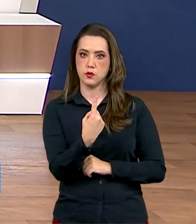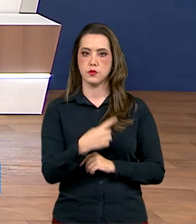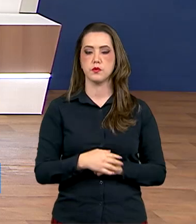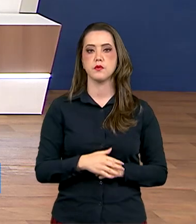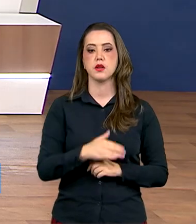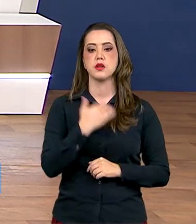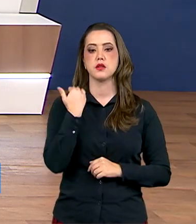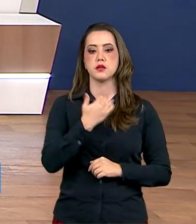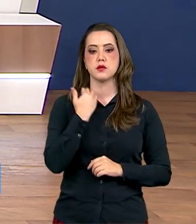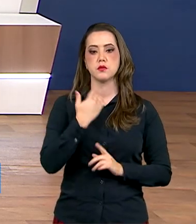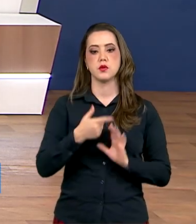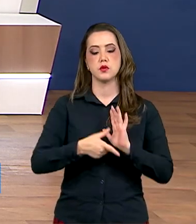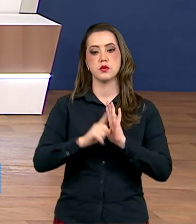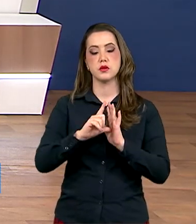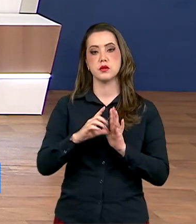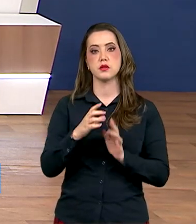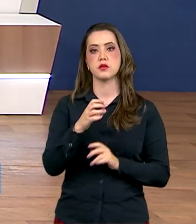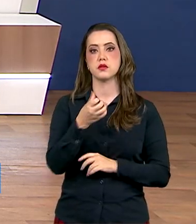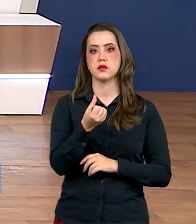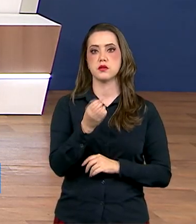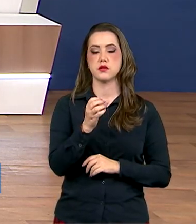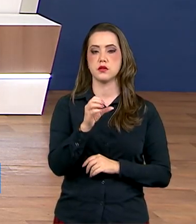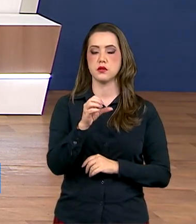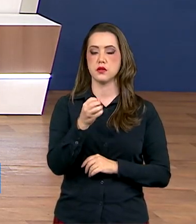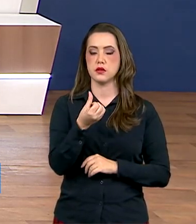infelizmente, passam de 690 mil.